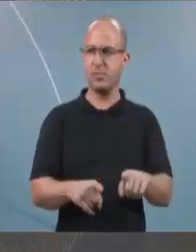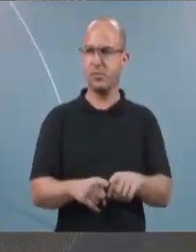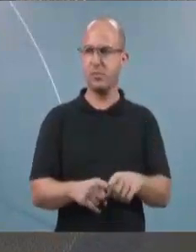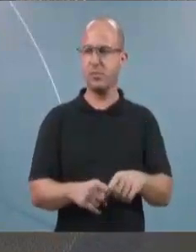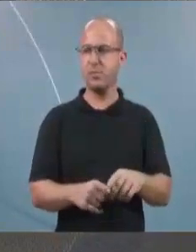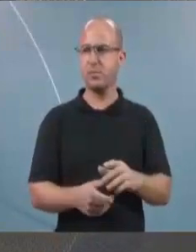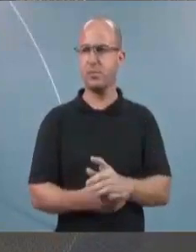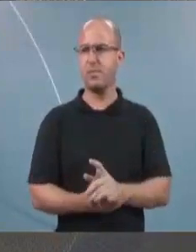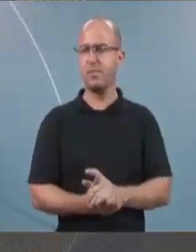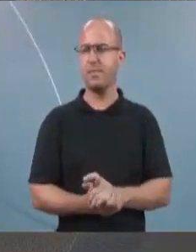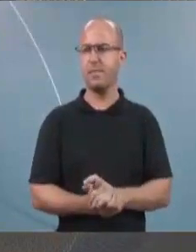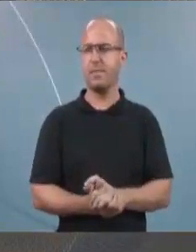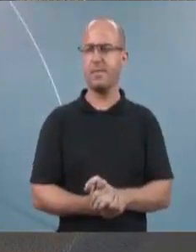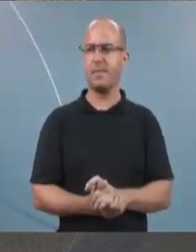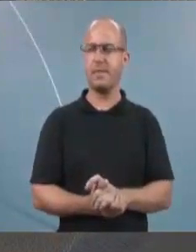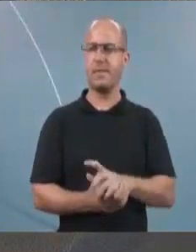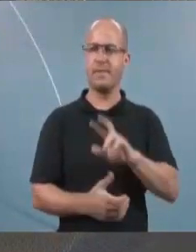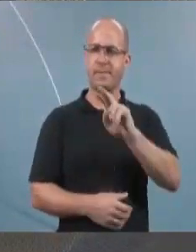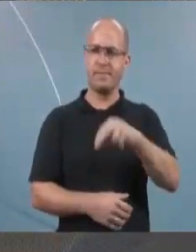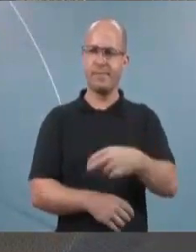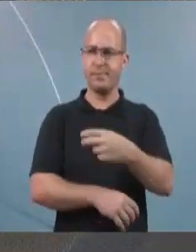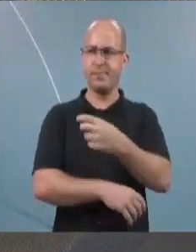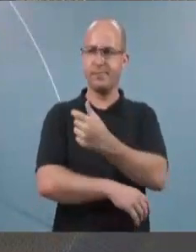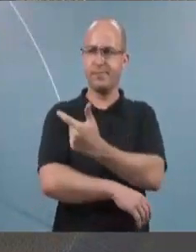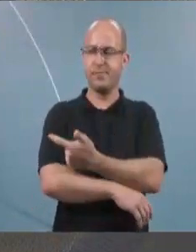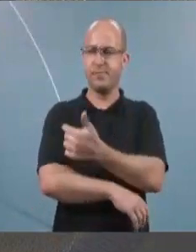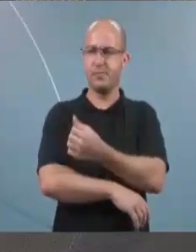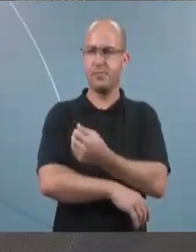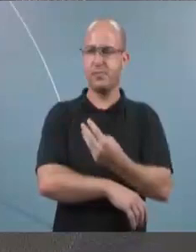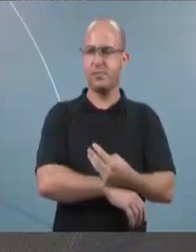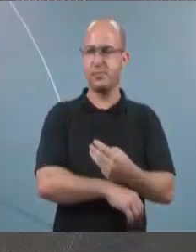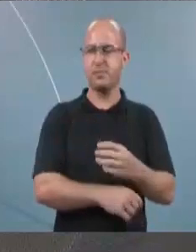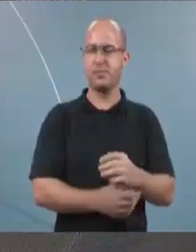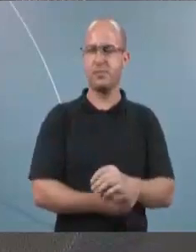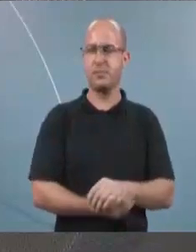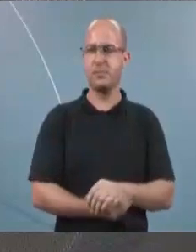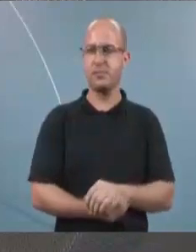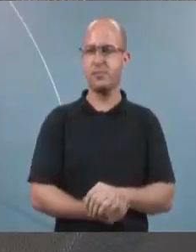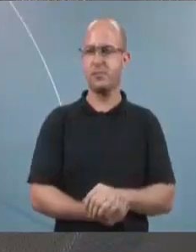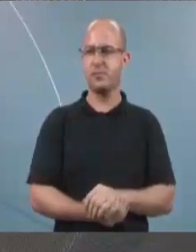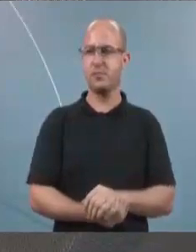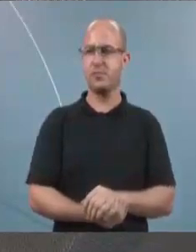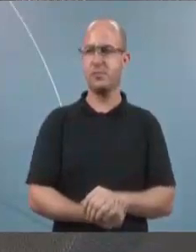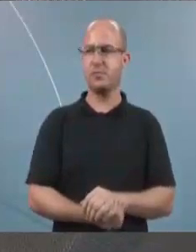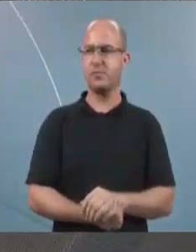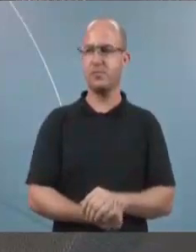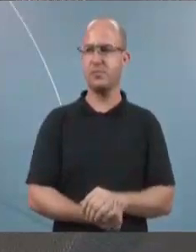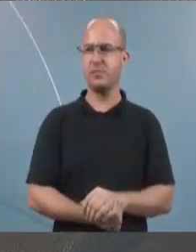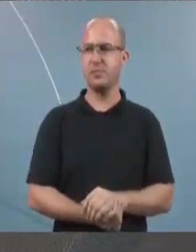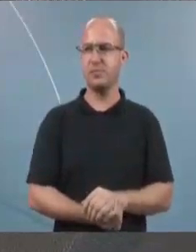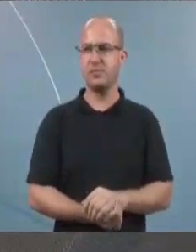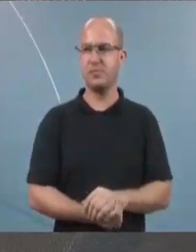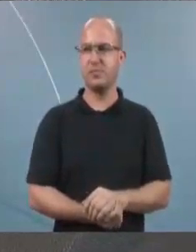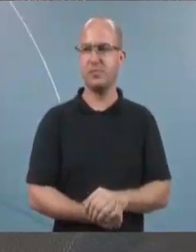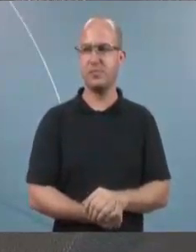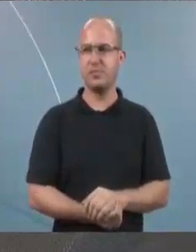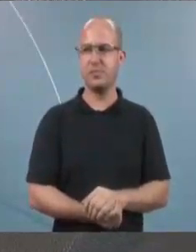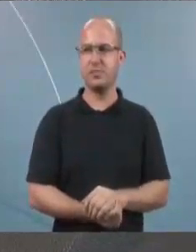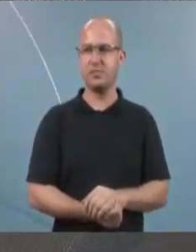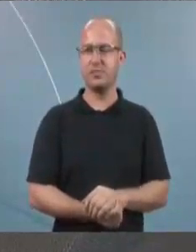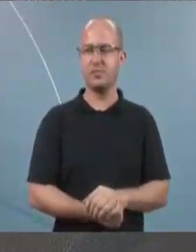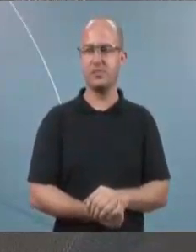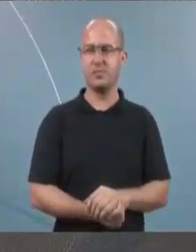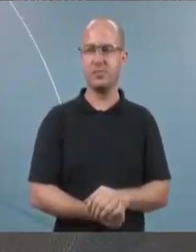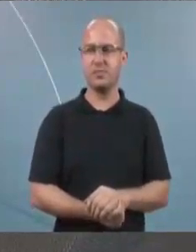próximos lotes da RN 263 Alô um tá saindo só